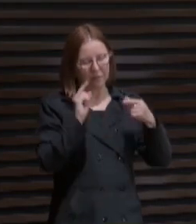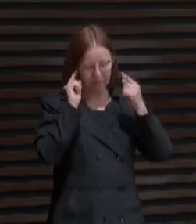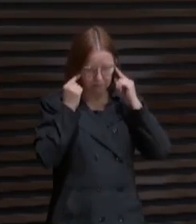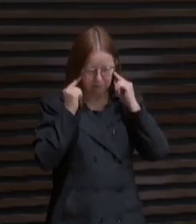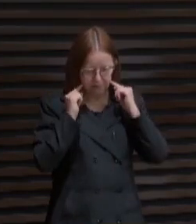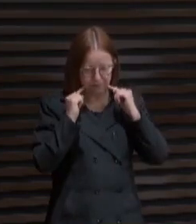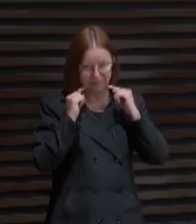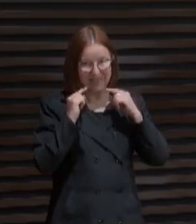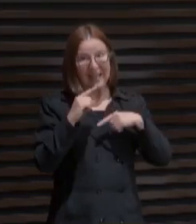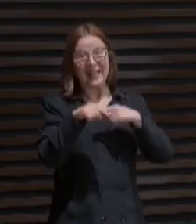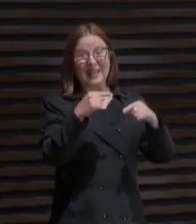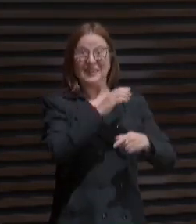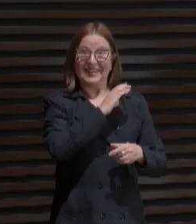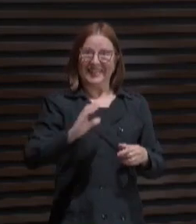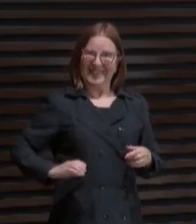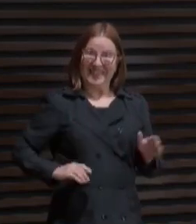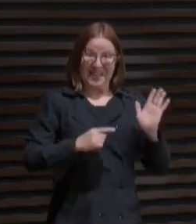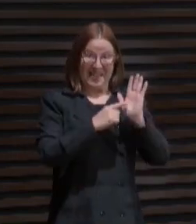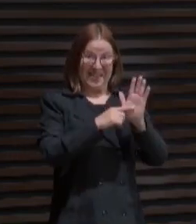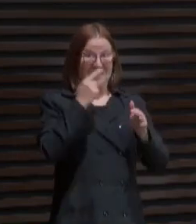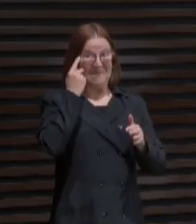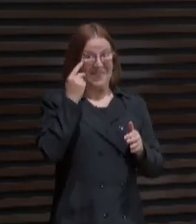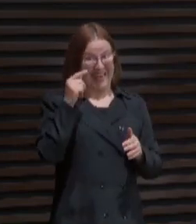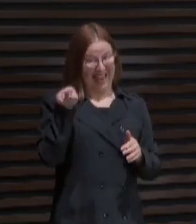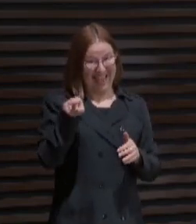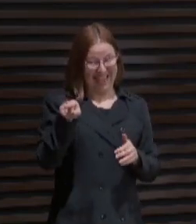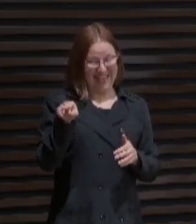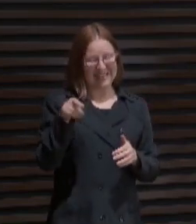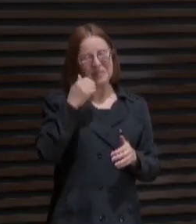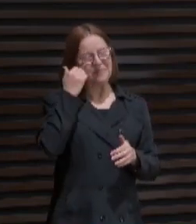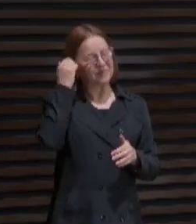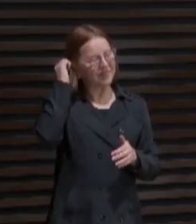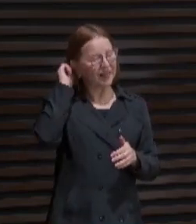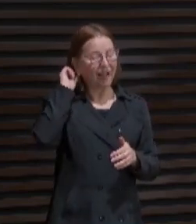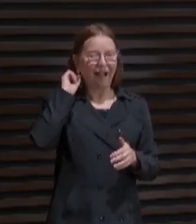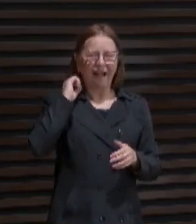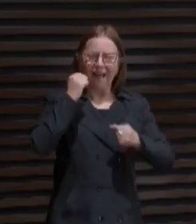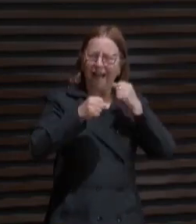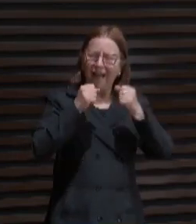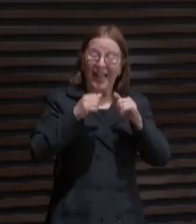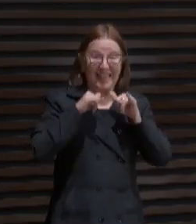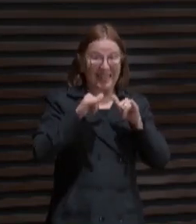Depois que Cristo apareceu a Maria Madalena, ela foi anunciá-lo àqueles que, tendo